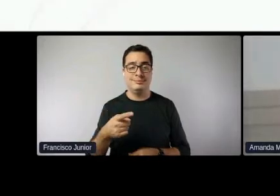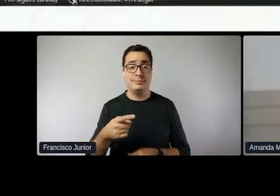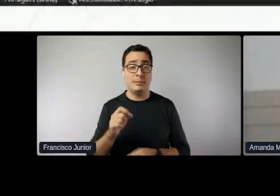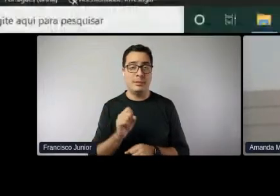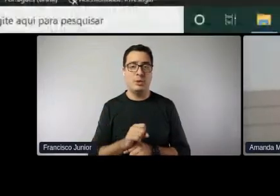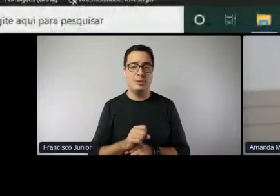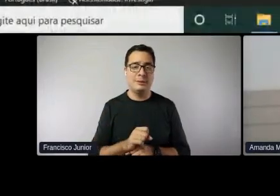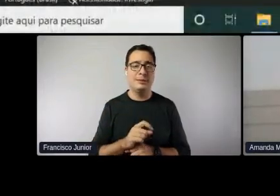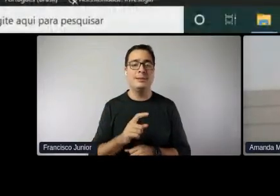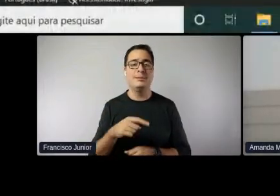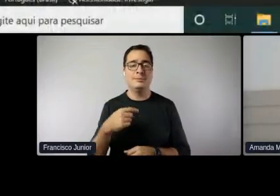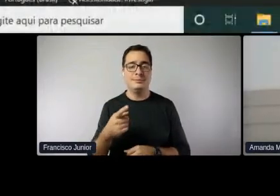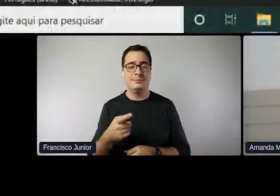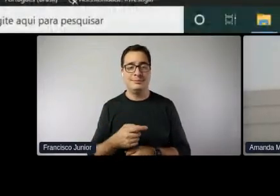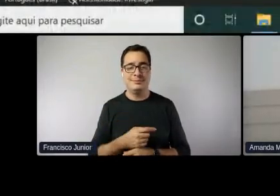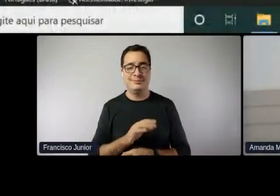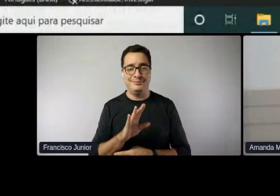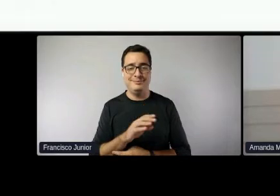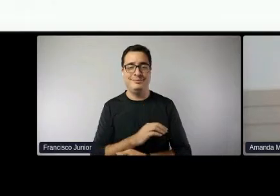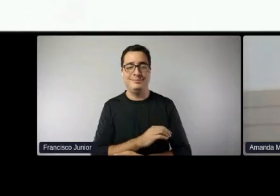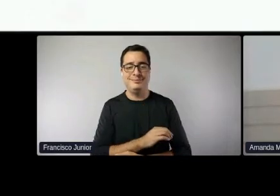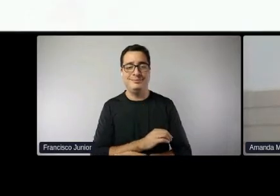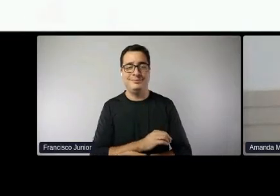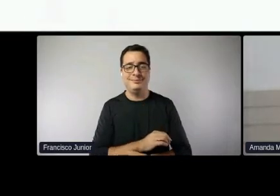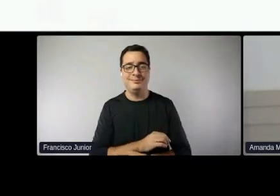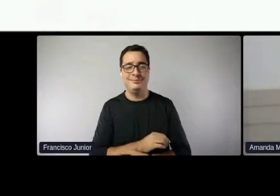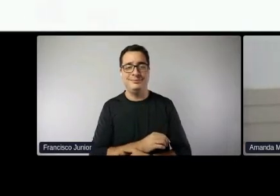aqui. Problemas técnicos, vamos lá.